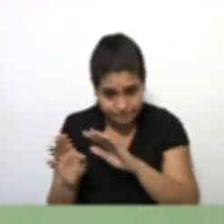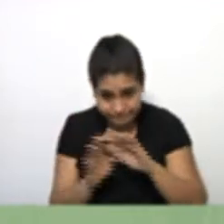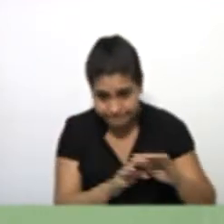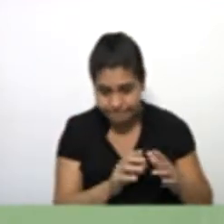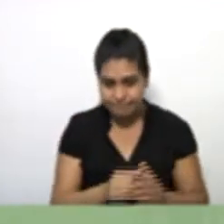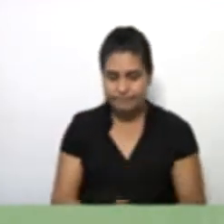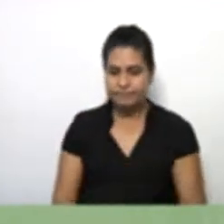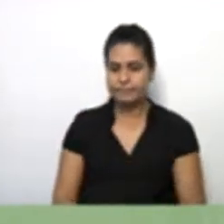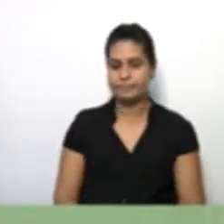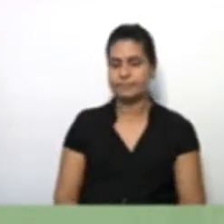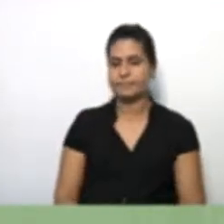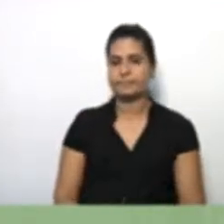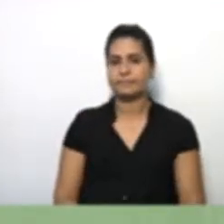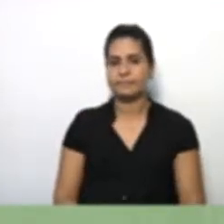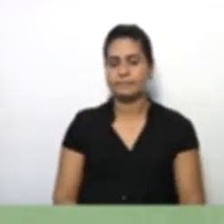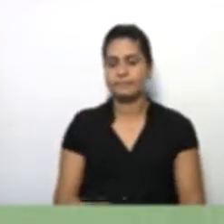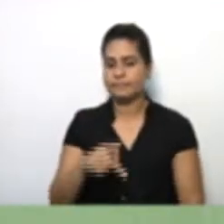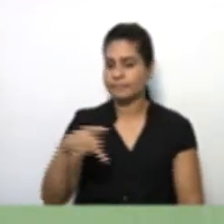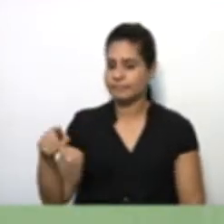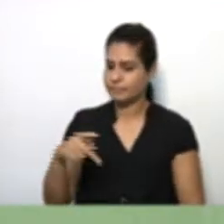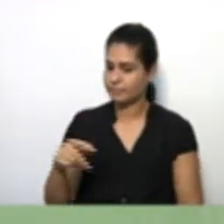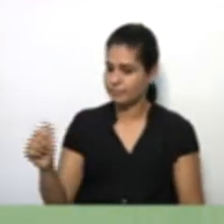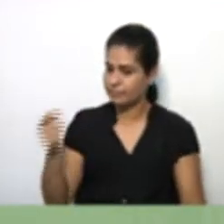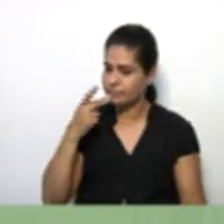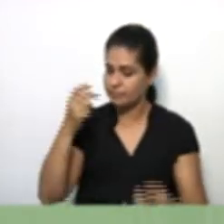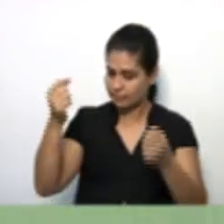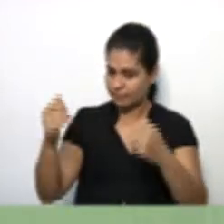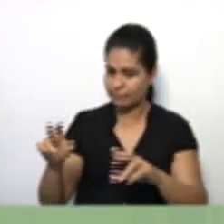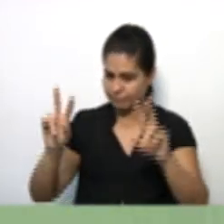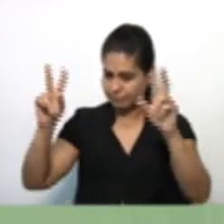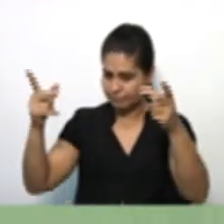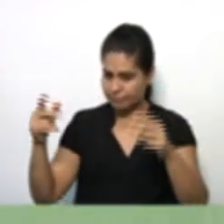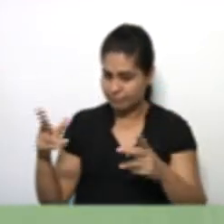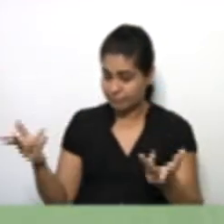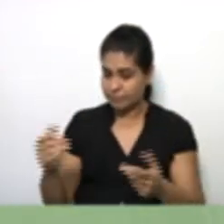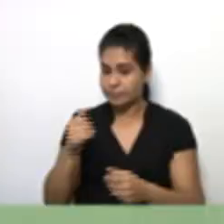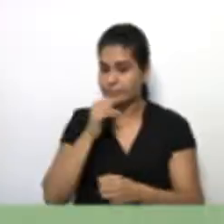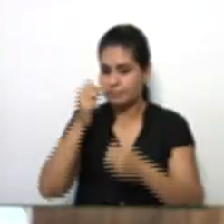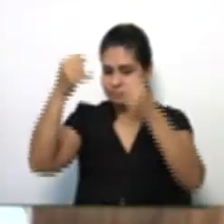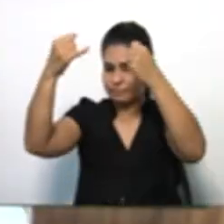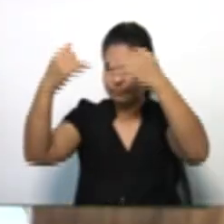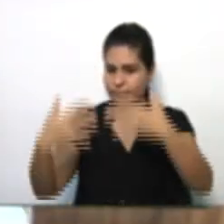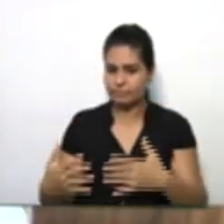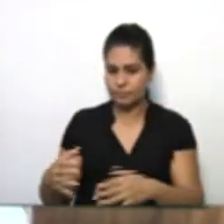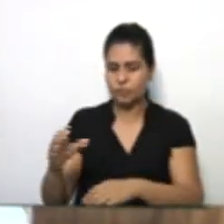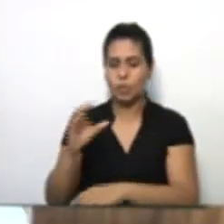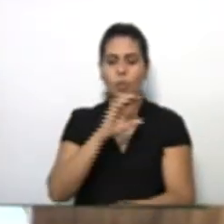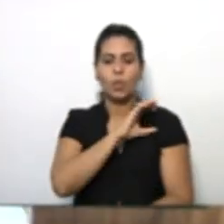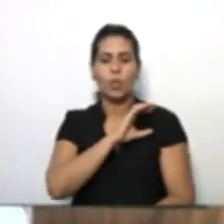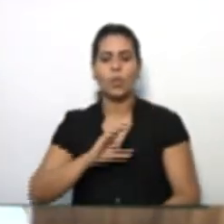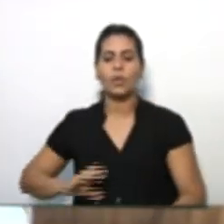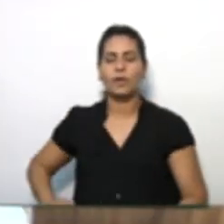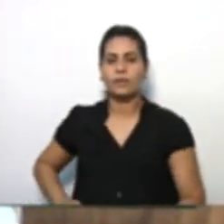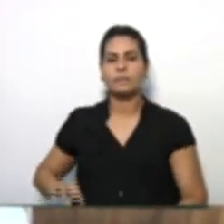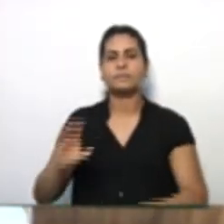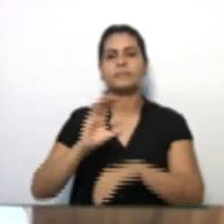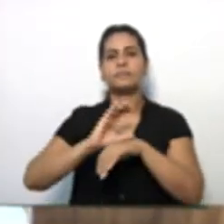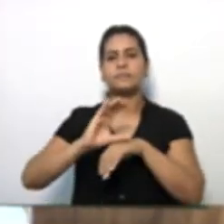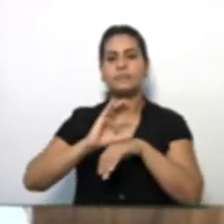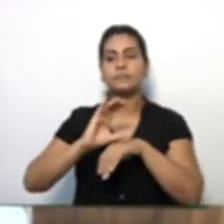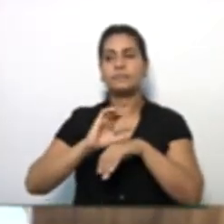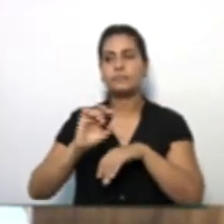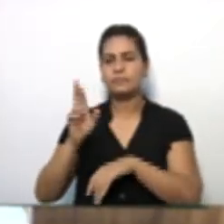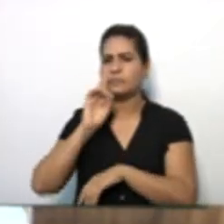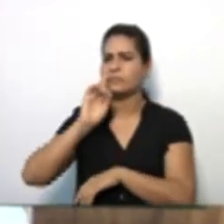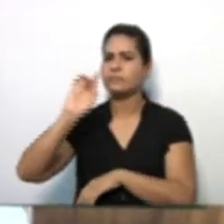boa resposta. Alberto, só gostaria também aqui de fazer um destaque, inclusive colocação da coordenadora do nosso curso, de que essa